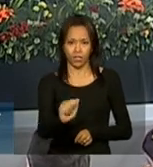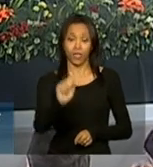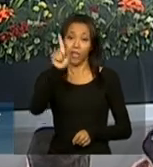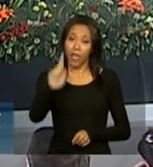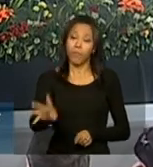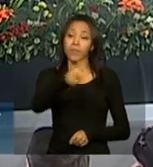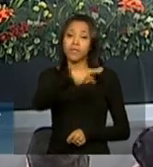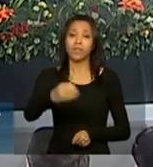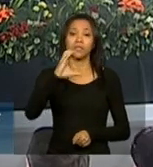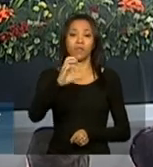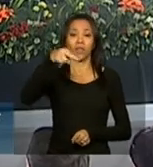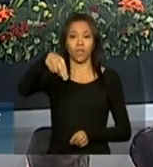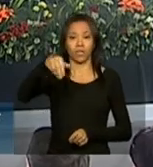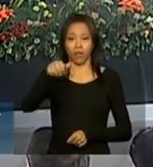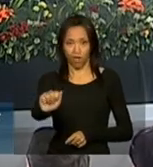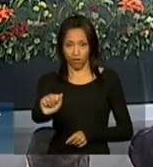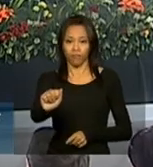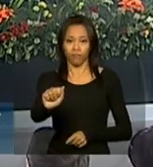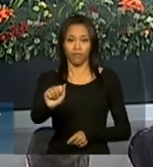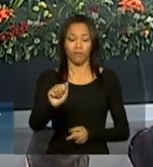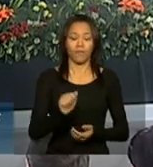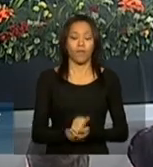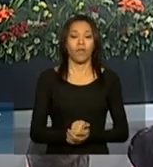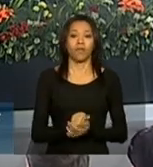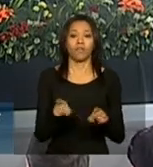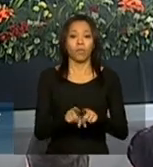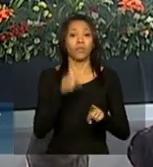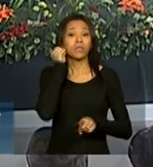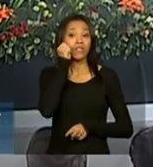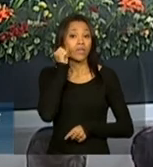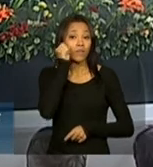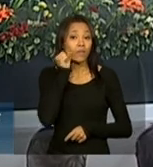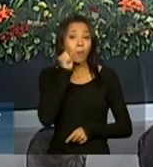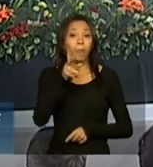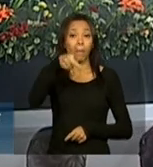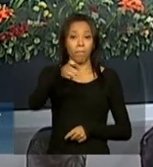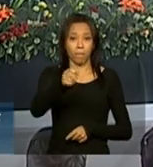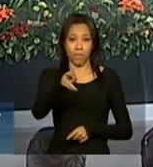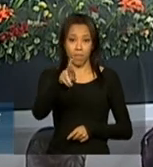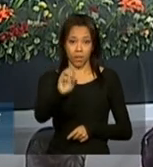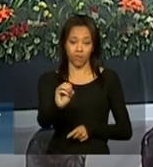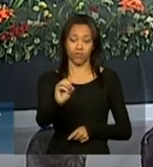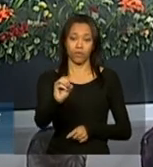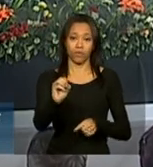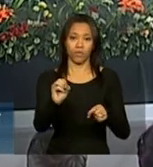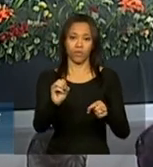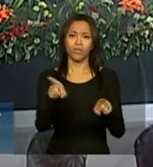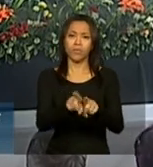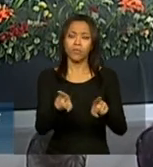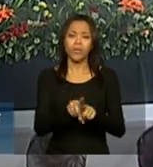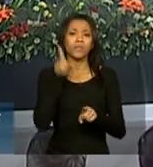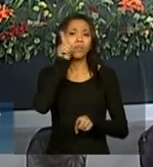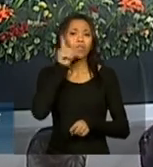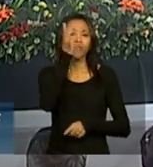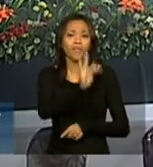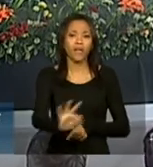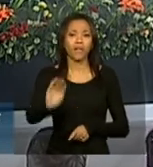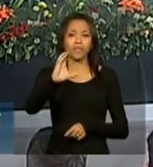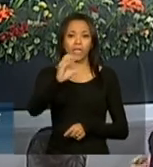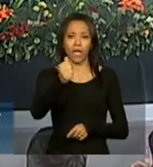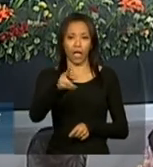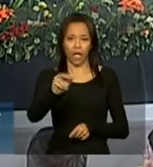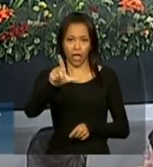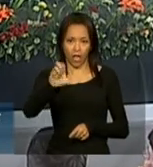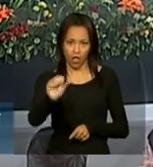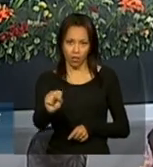da CNA. Cumprimentar o senador Pedro Taques, os deputados federais Carlos